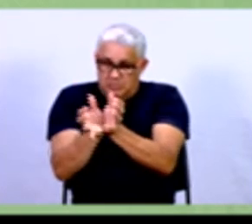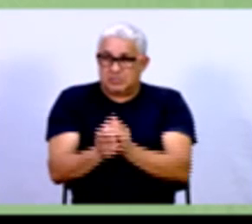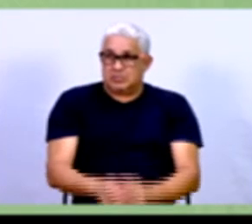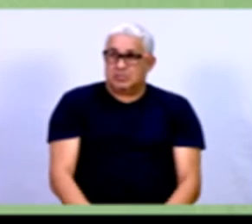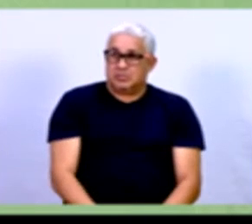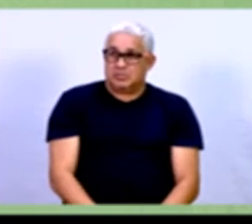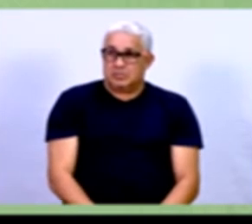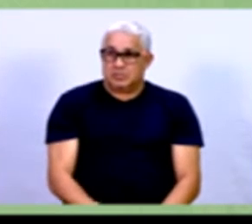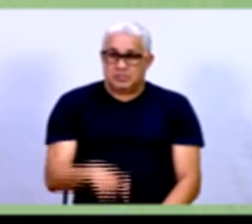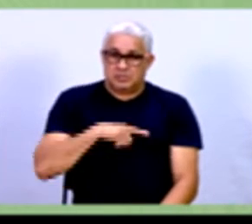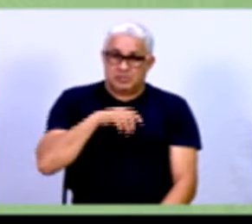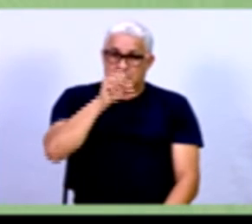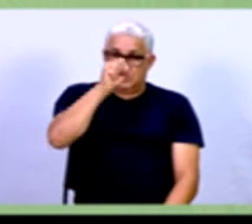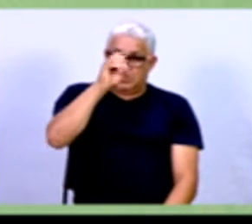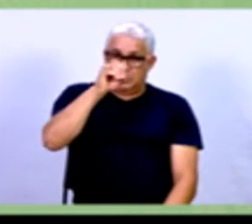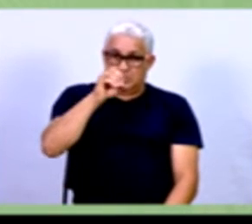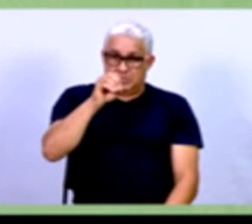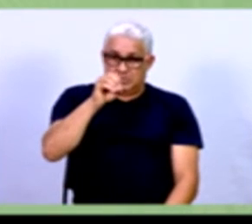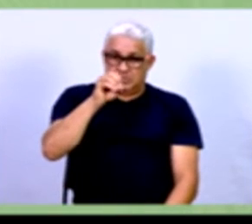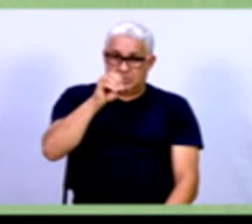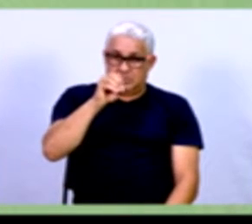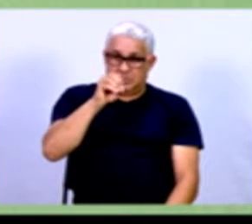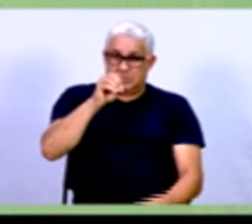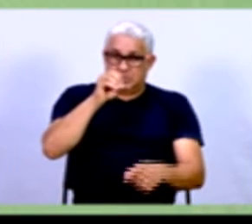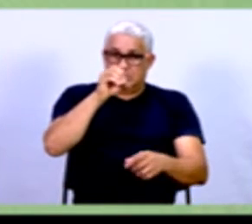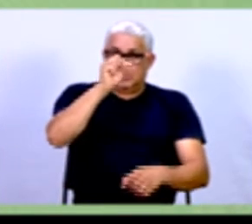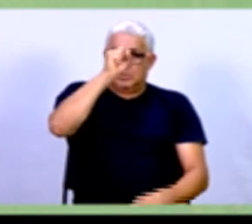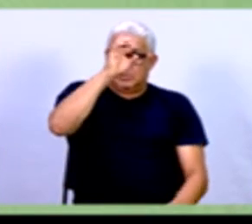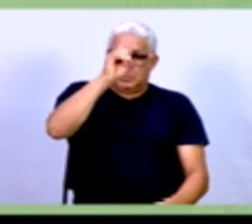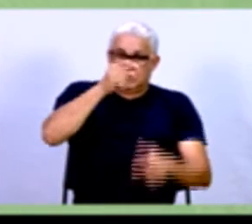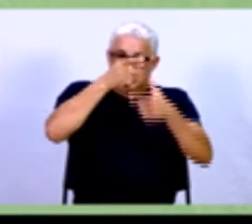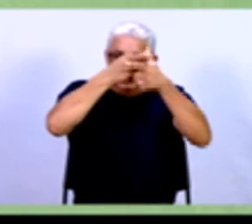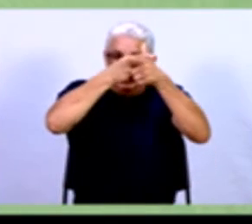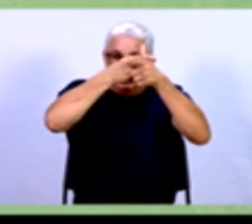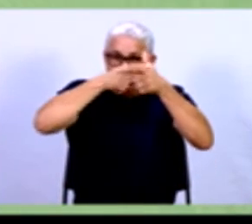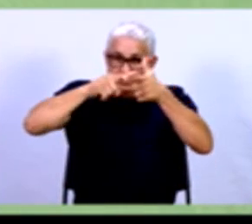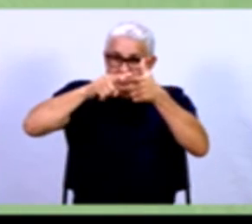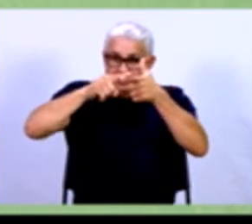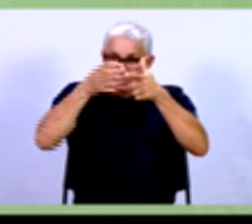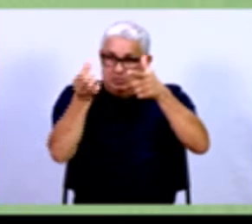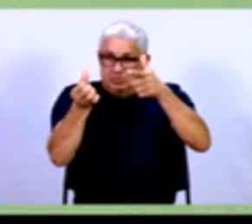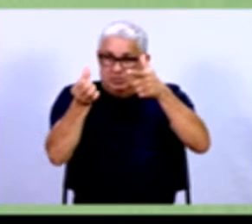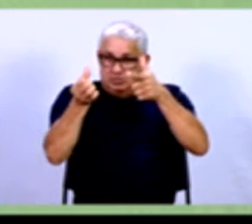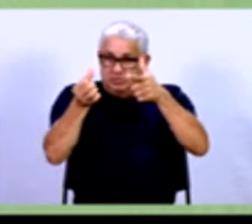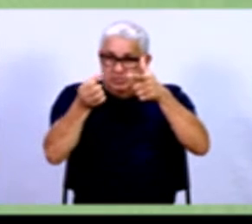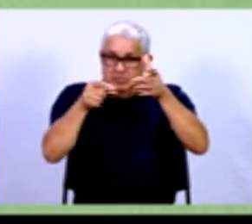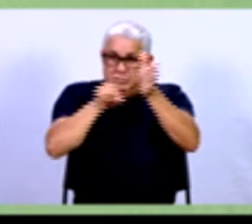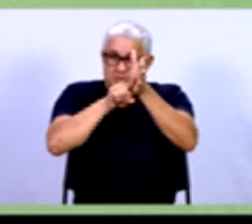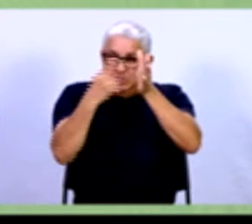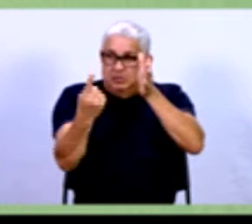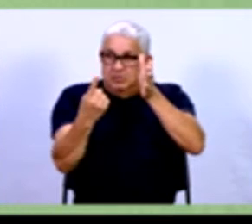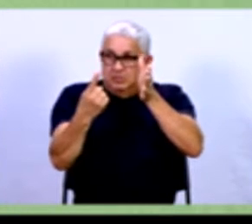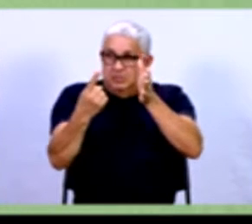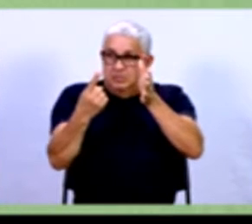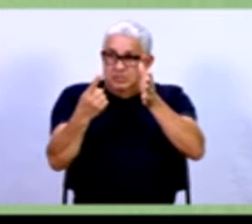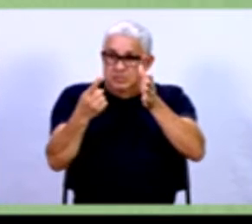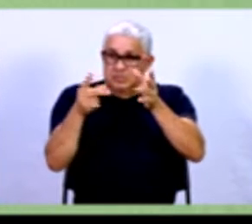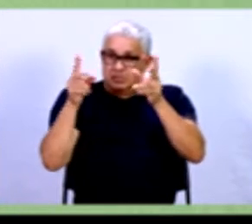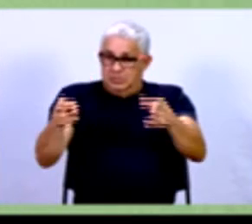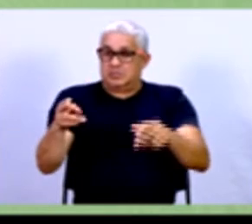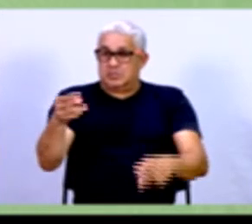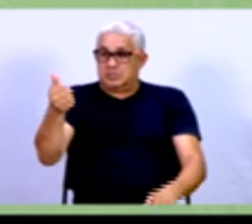a gente tem o quê? 80 divididos por 6 menos 1. Então, a gente tem 80 divididos por 5, que a gente tem